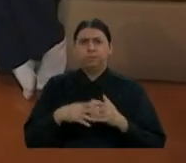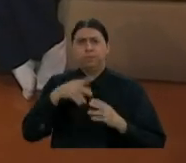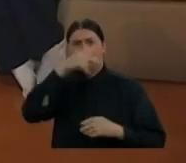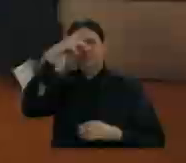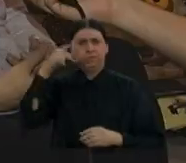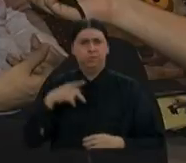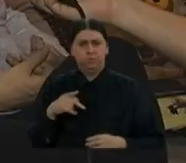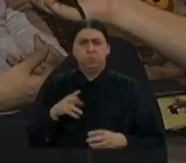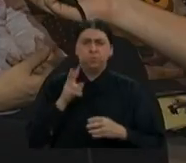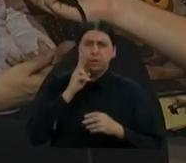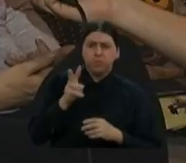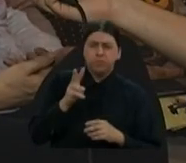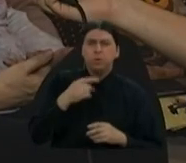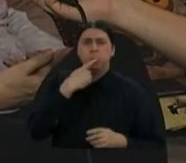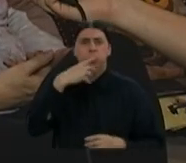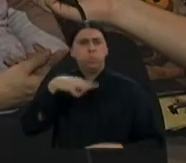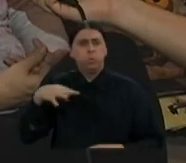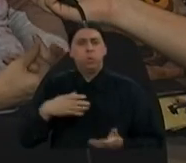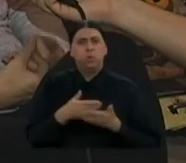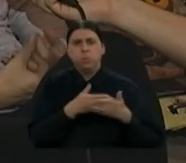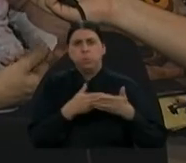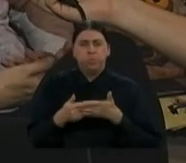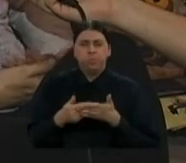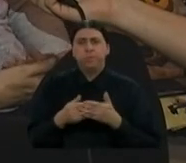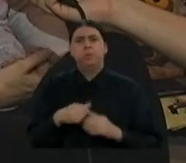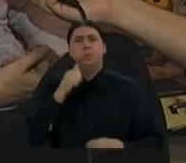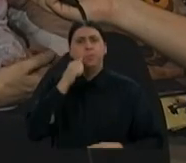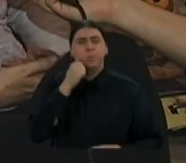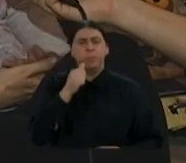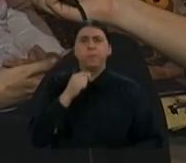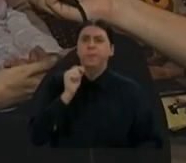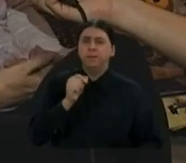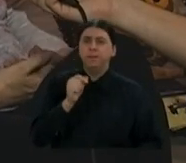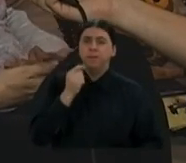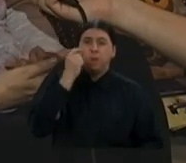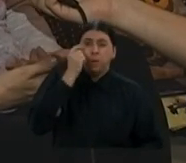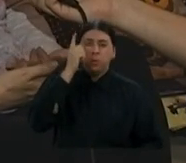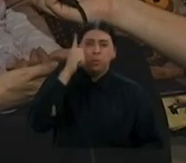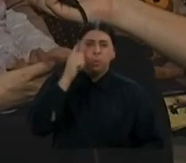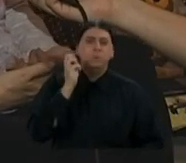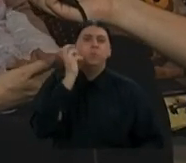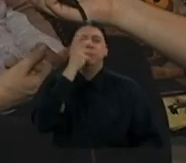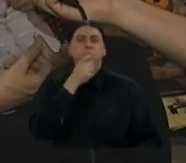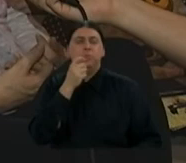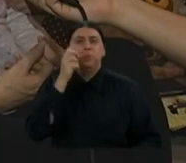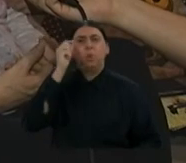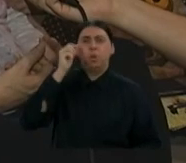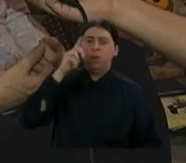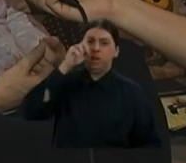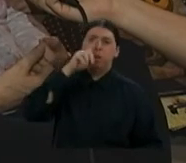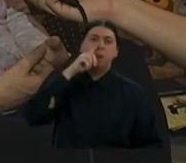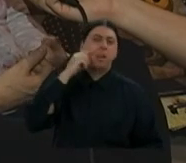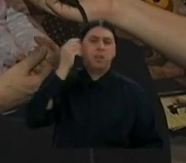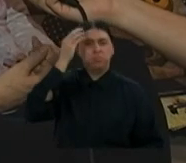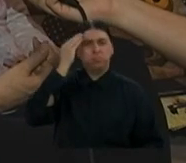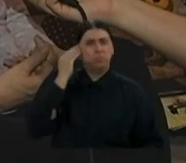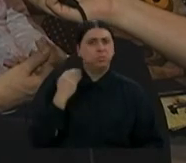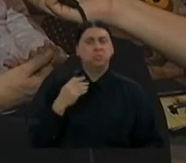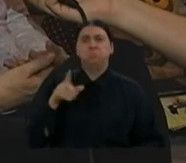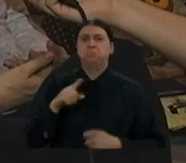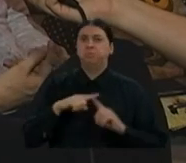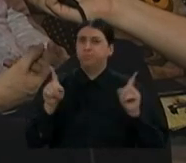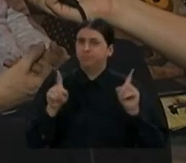quer só um bebezinho às vezes uma menininha e olho azul noordin enfim né nem sempre é